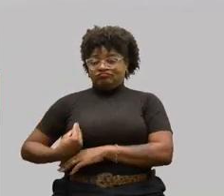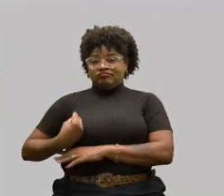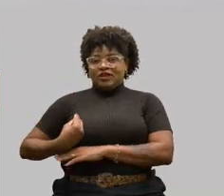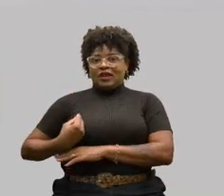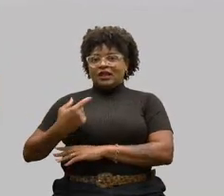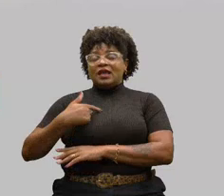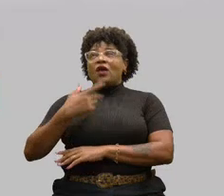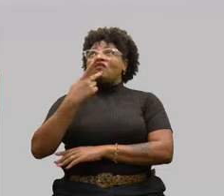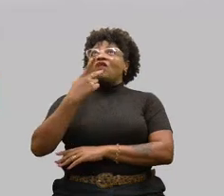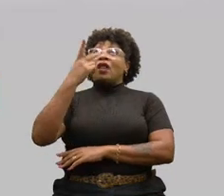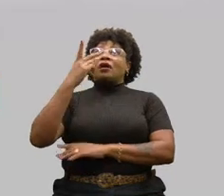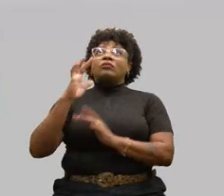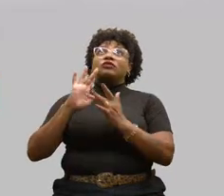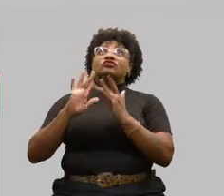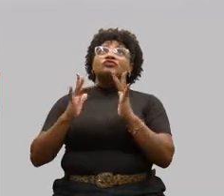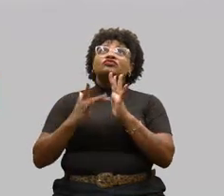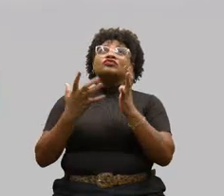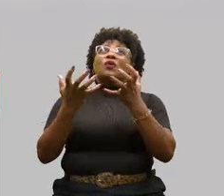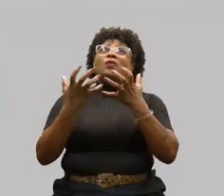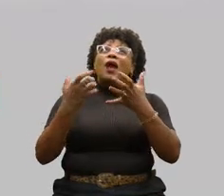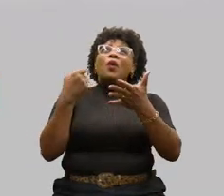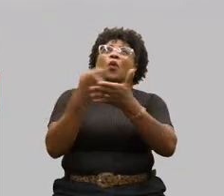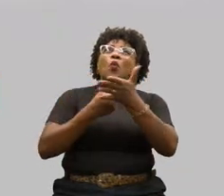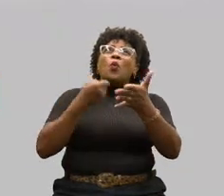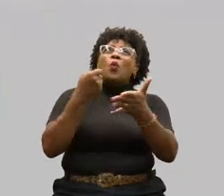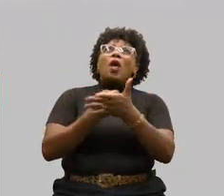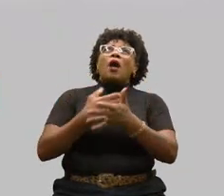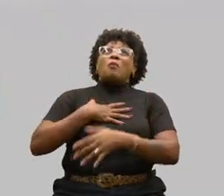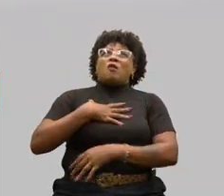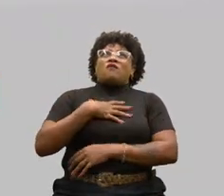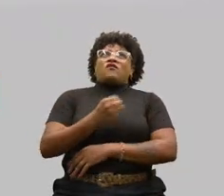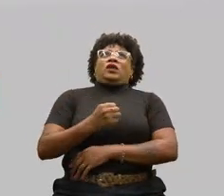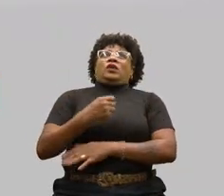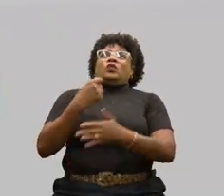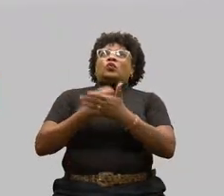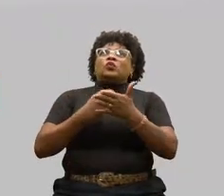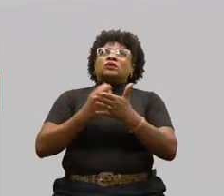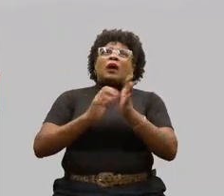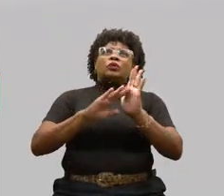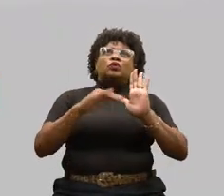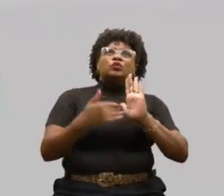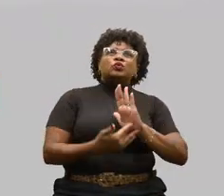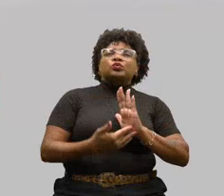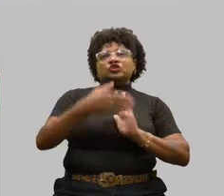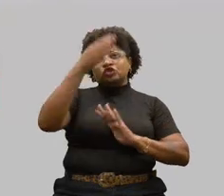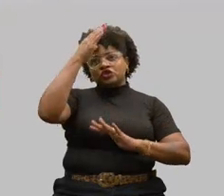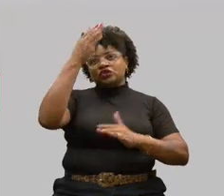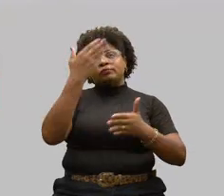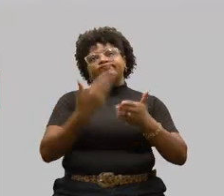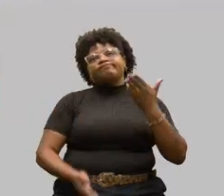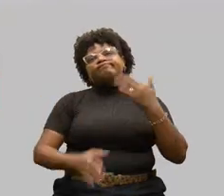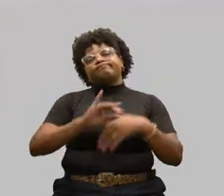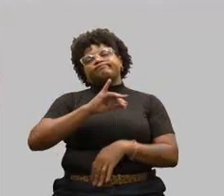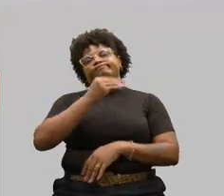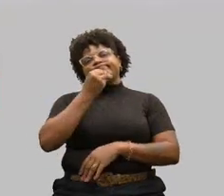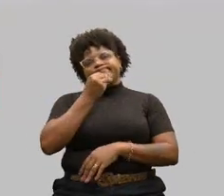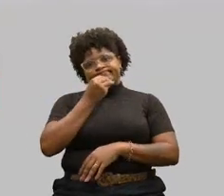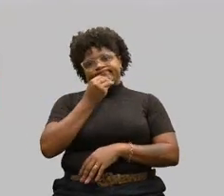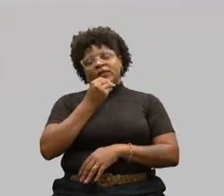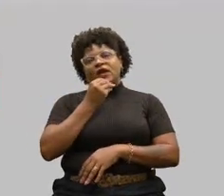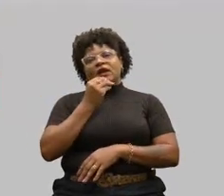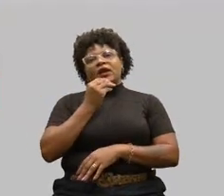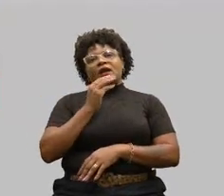lutar pelo Gabriel lutar por tudo que a minha tia não teve oportunidade de lutar e tô aí na caminhada o tempo todo